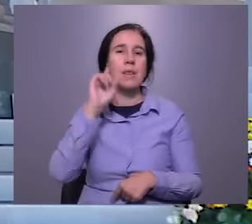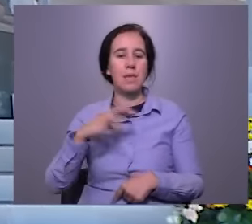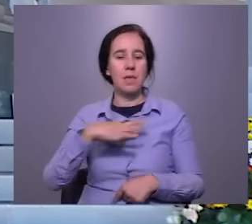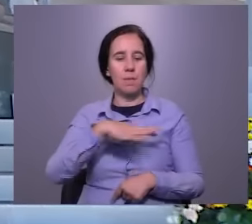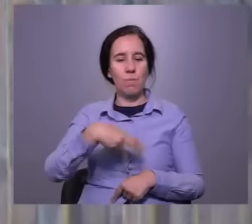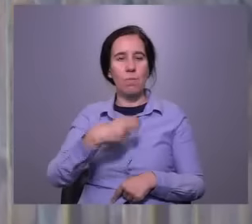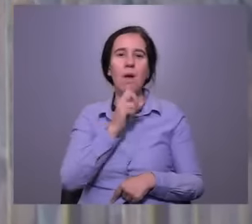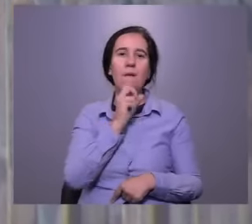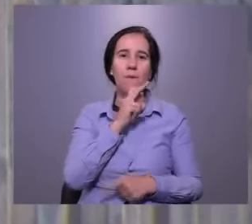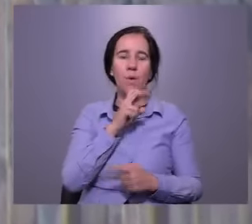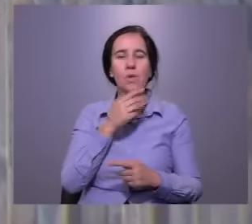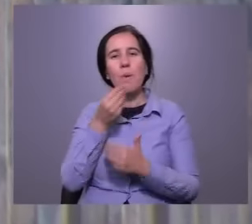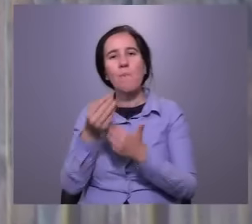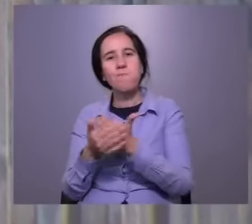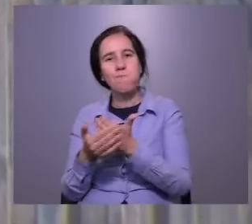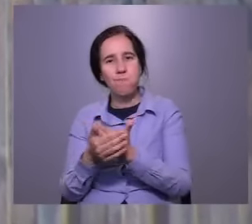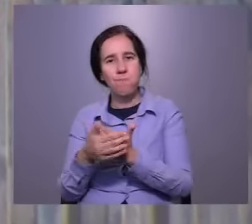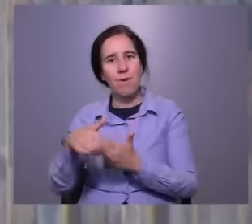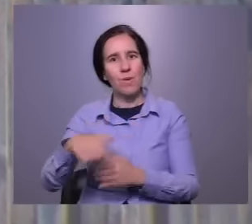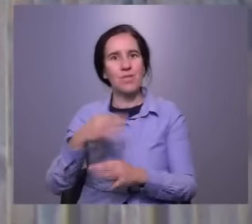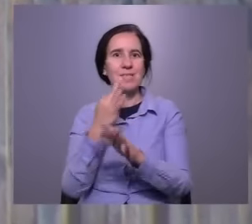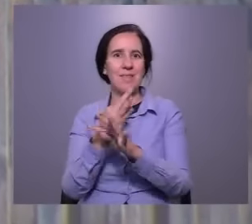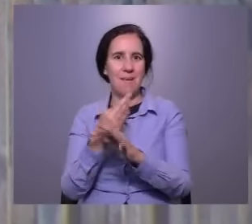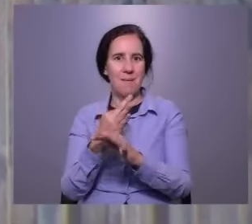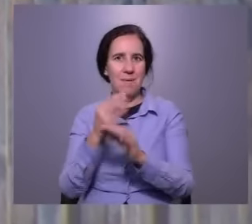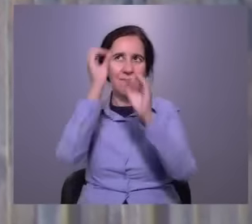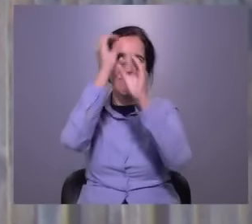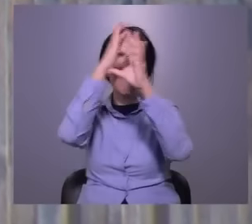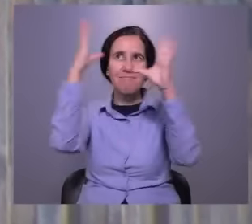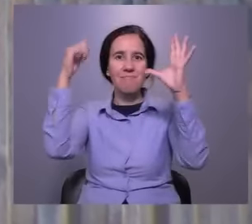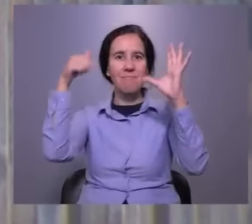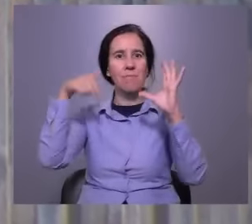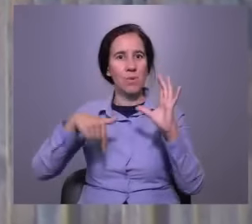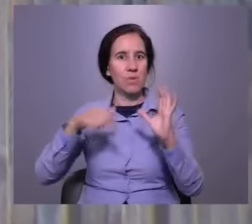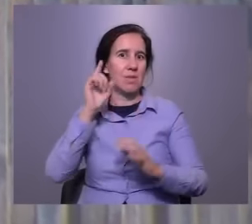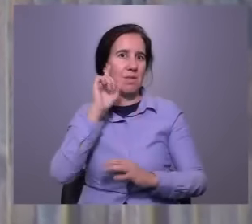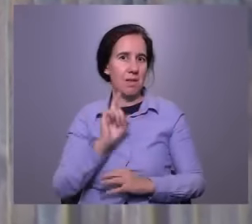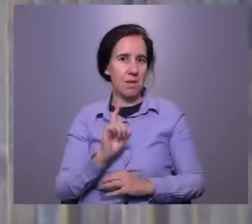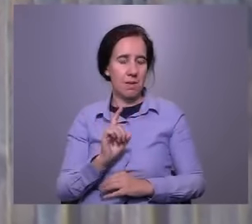exemplo destas atitudes de compaixão e partilha.